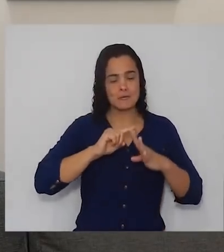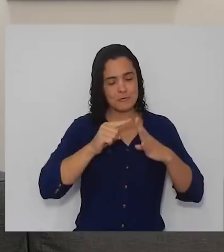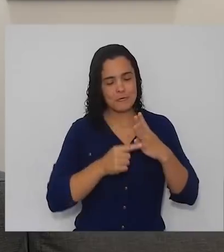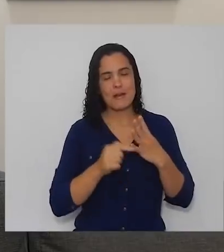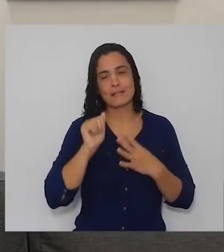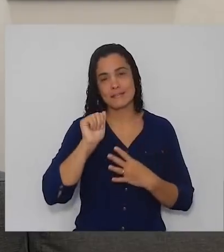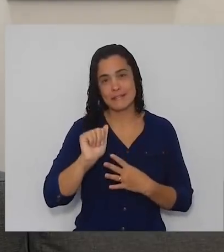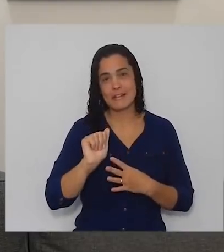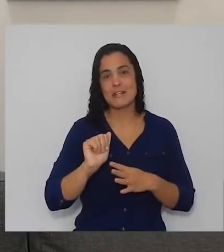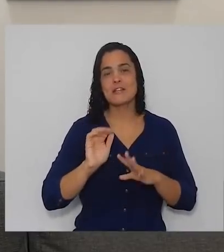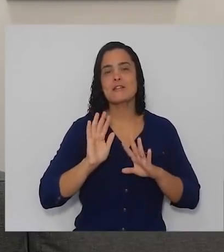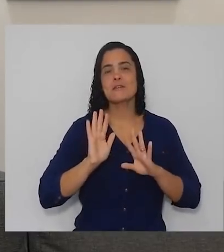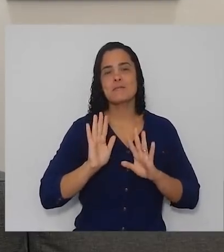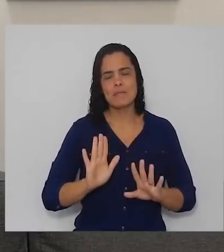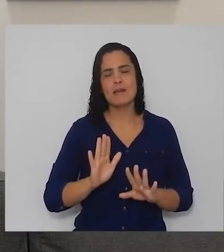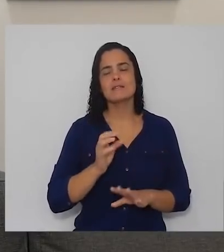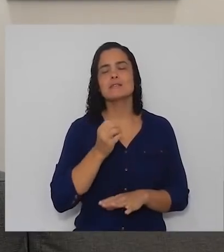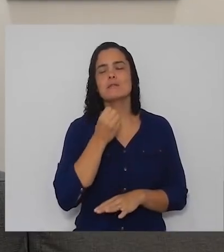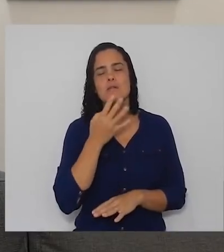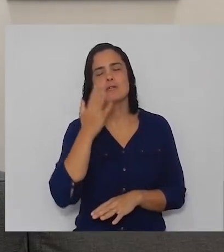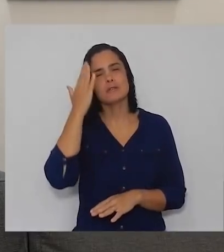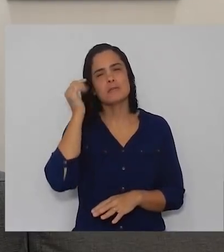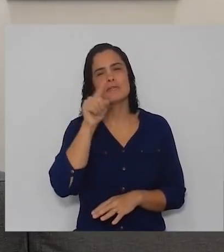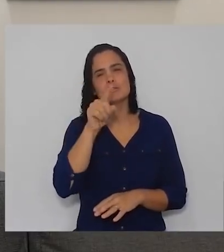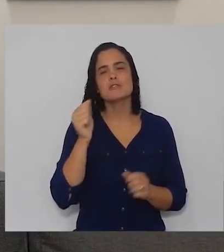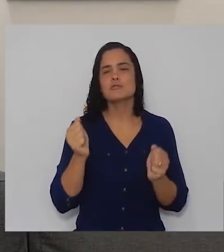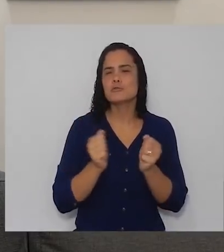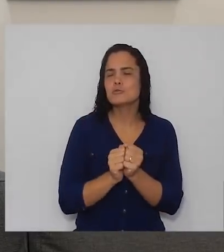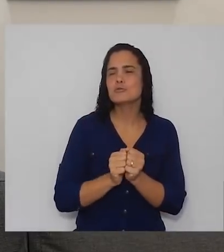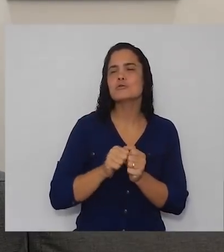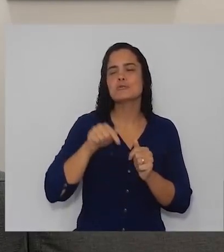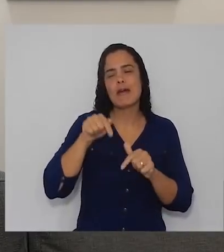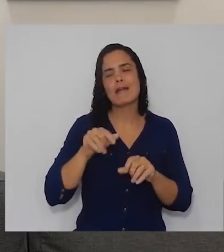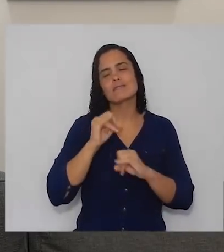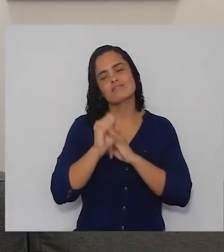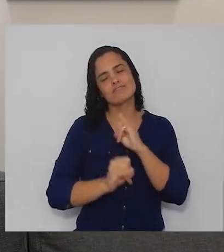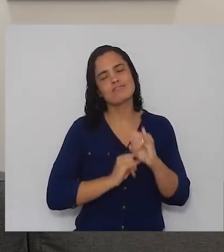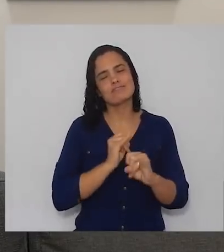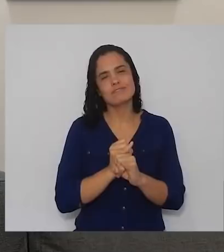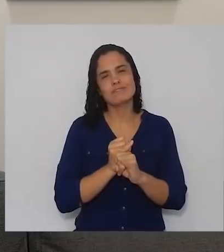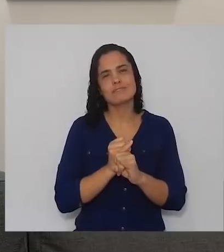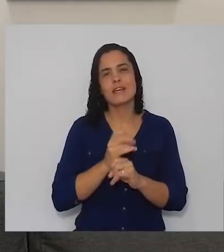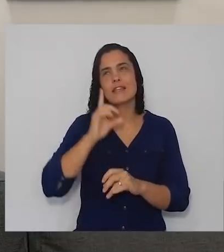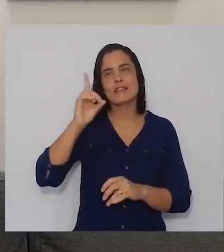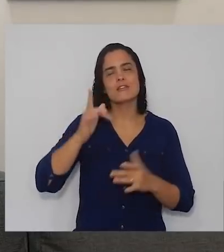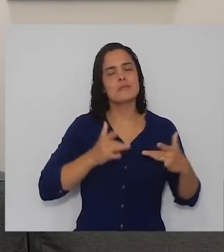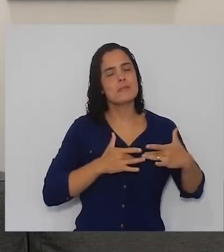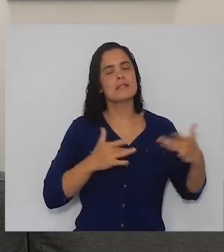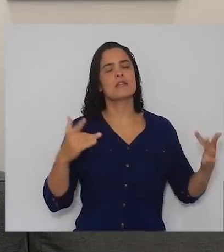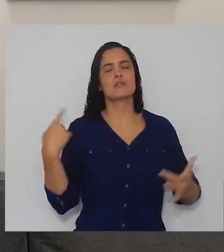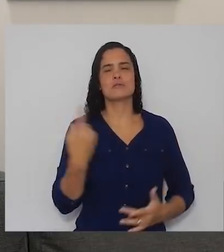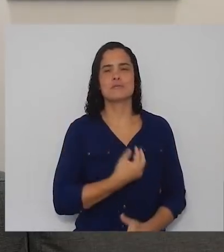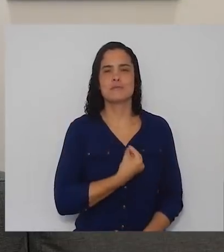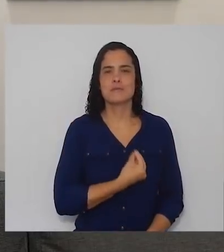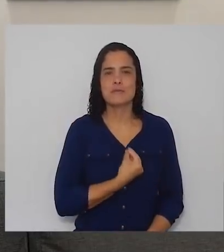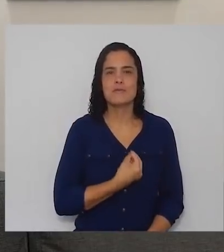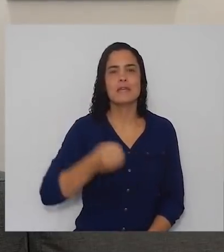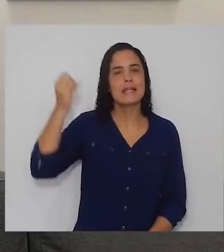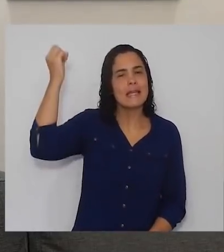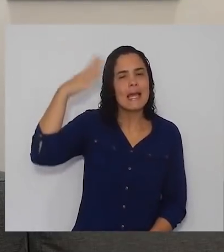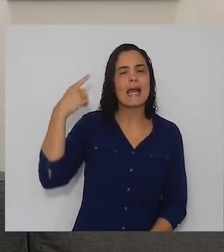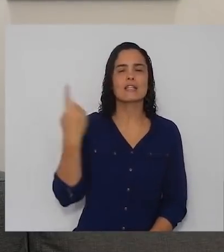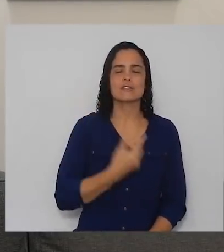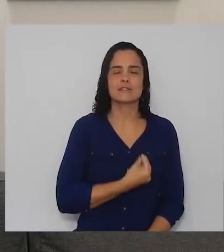virtualmente. Mas que bom que você está conosco. Que bom saber que o Senhor tem nos dado graça e misericórdia. A semana passou e hoje estamos